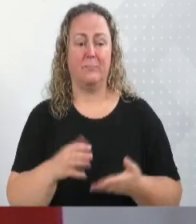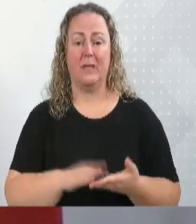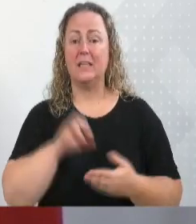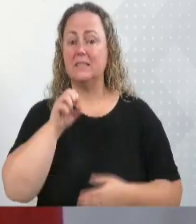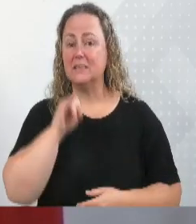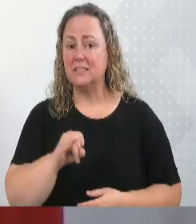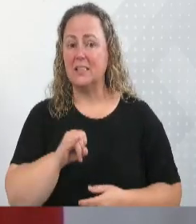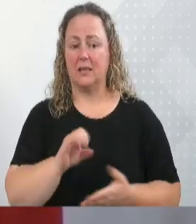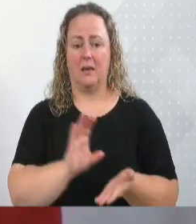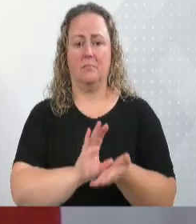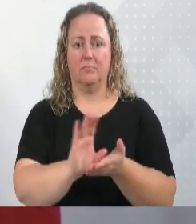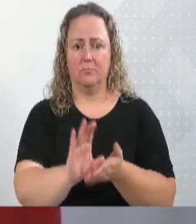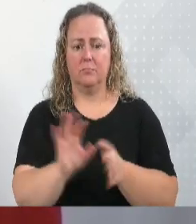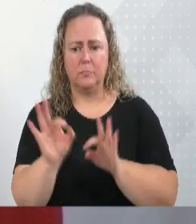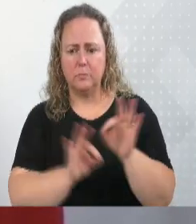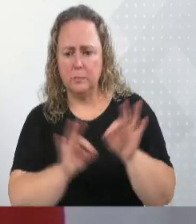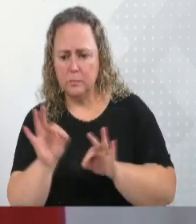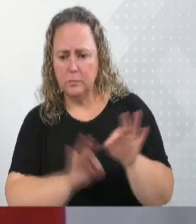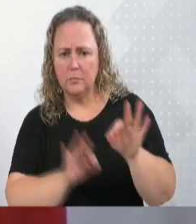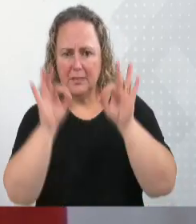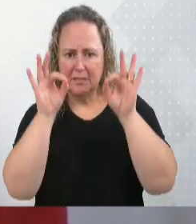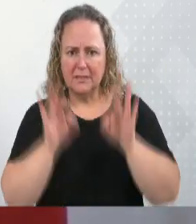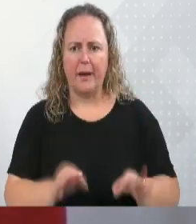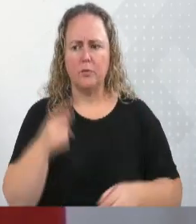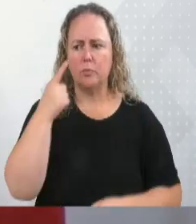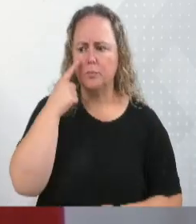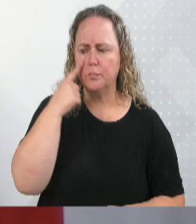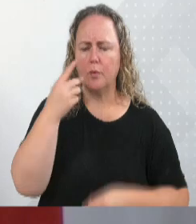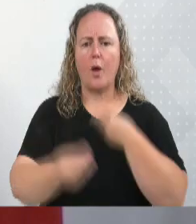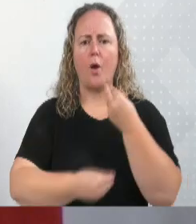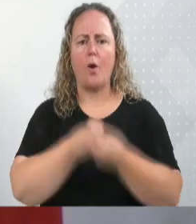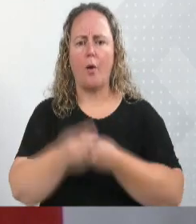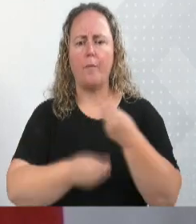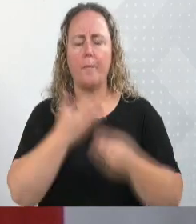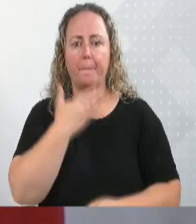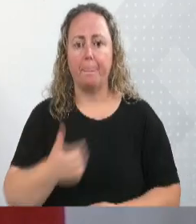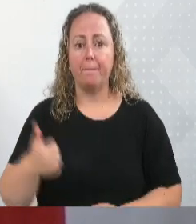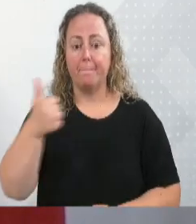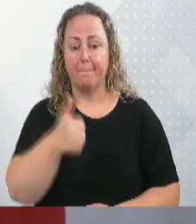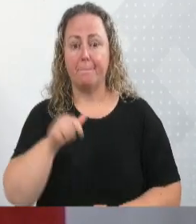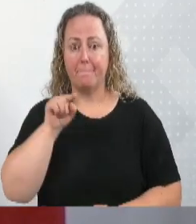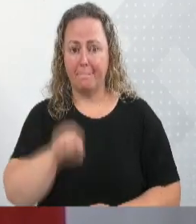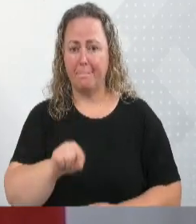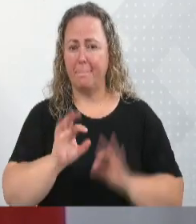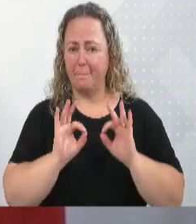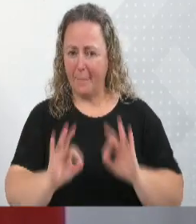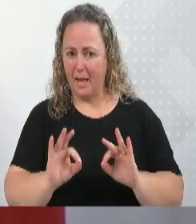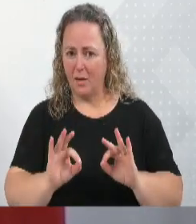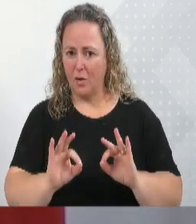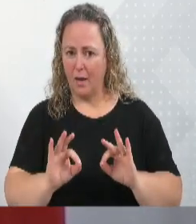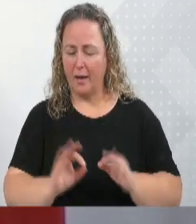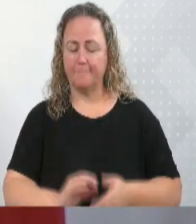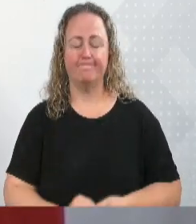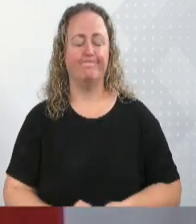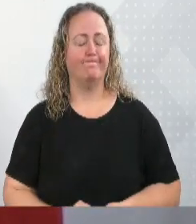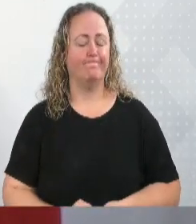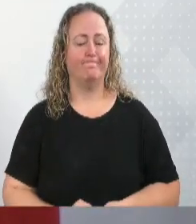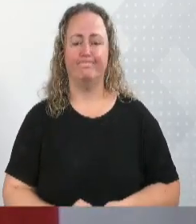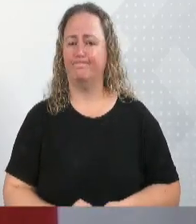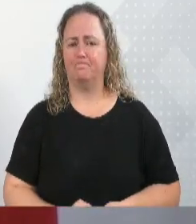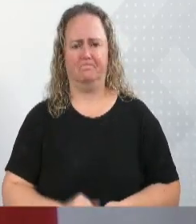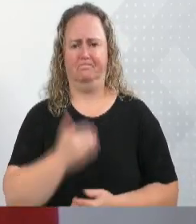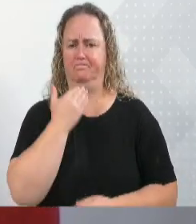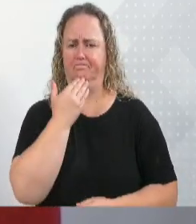a concessão, uma modelagem adequada, que preveja as melhorias necessárias no sistema de fornecimento de água da cidade, não